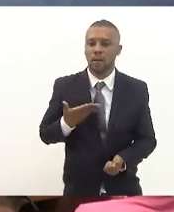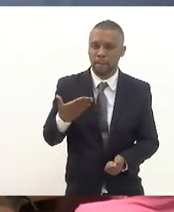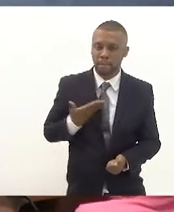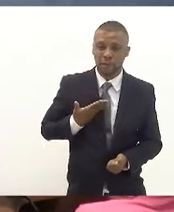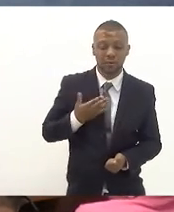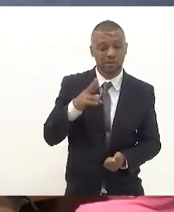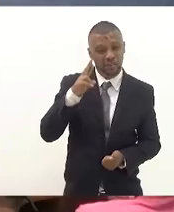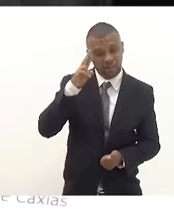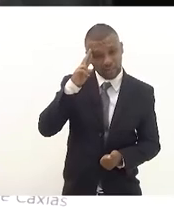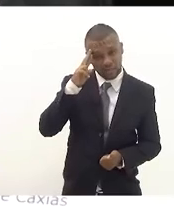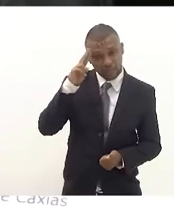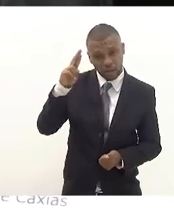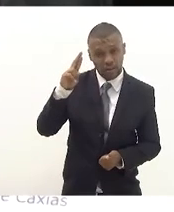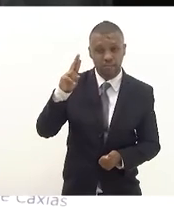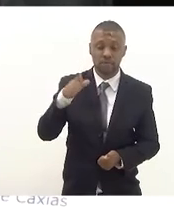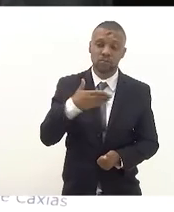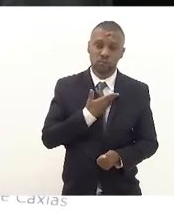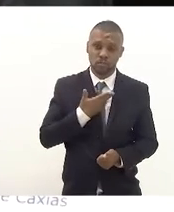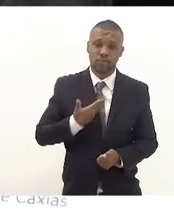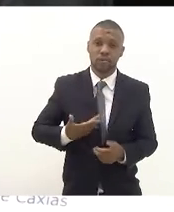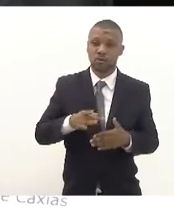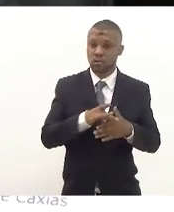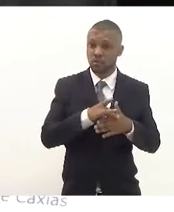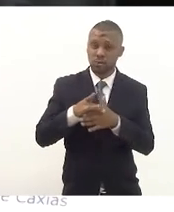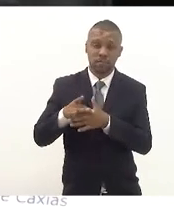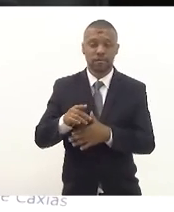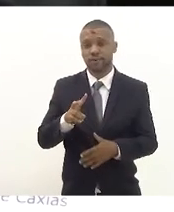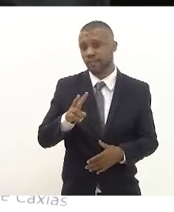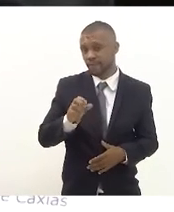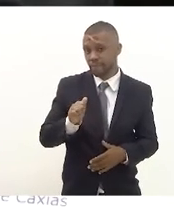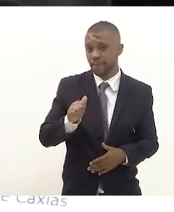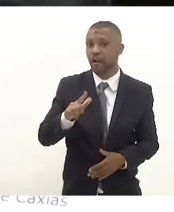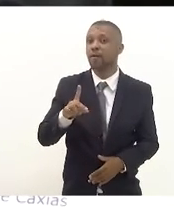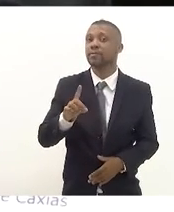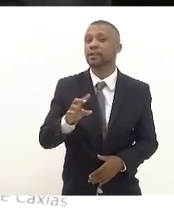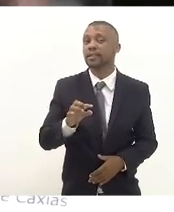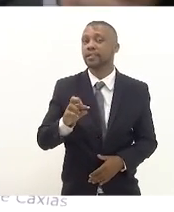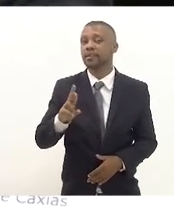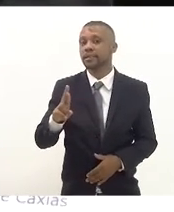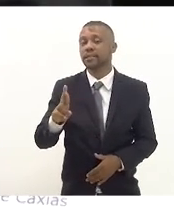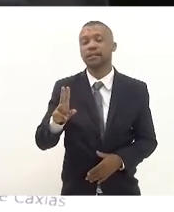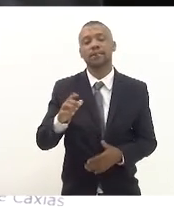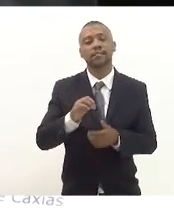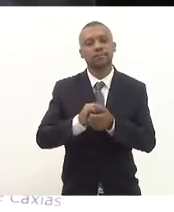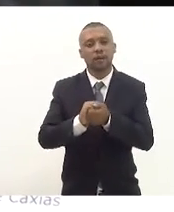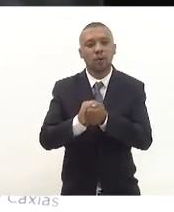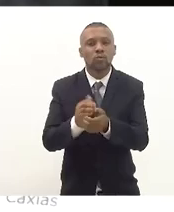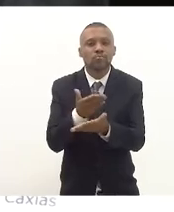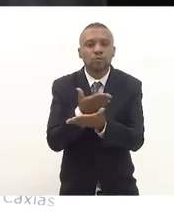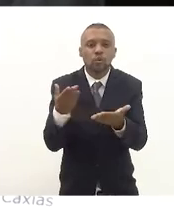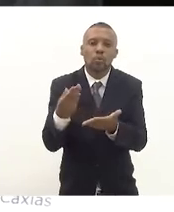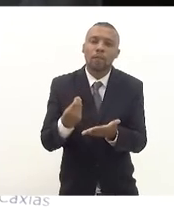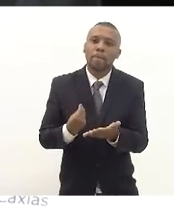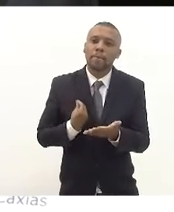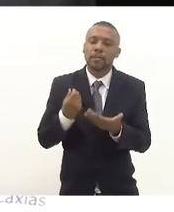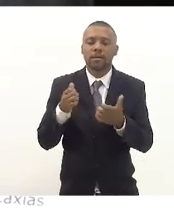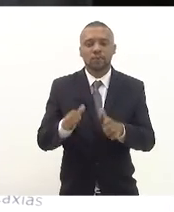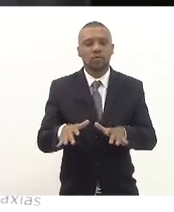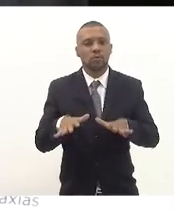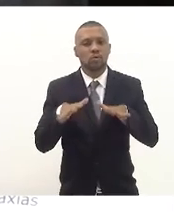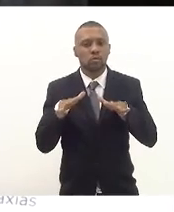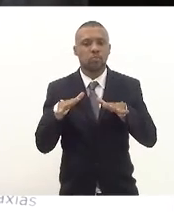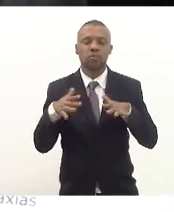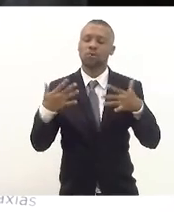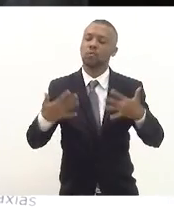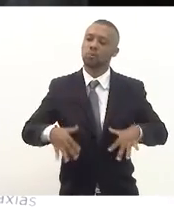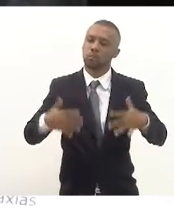chefe de governo né e Valdecir é Vereador Valdecir Saúdo todos redija que presente o nosso